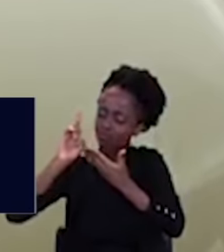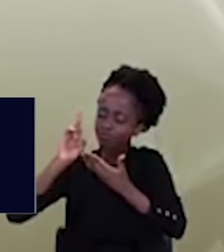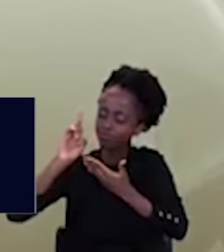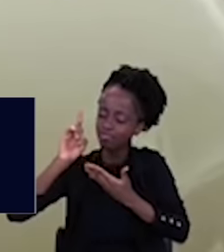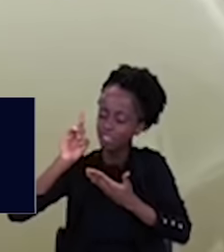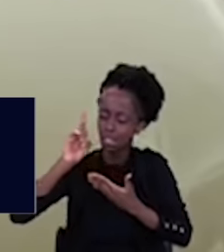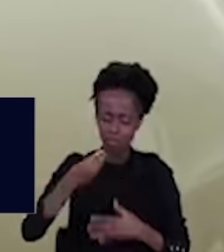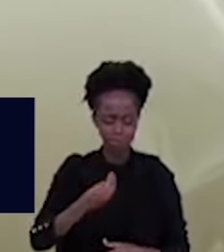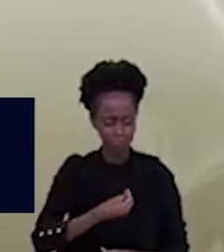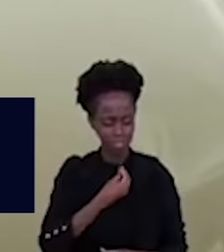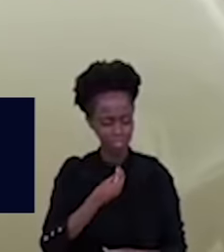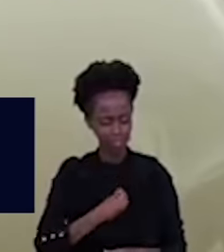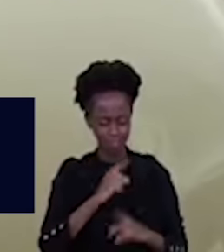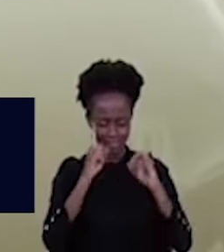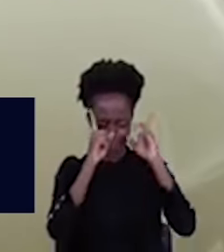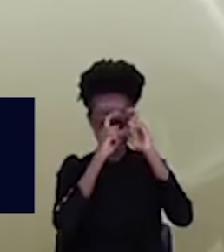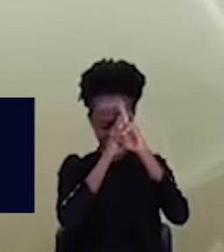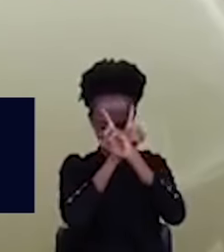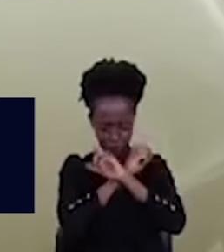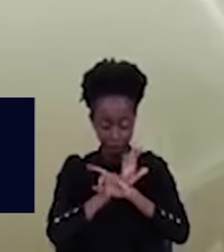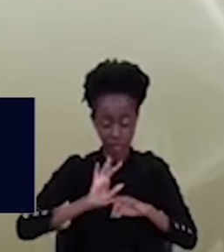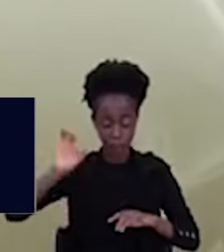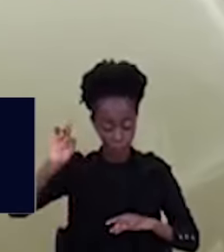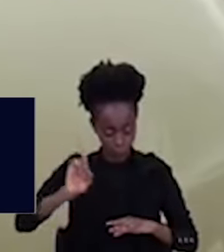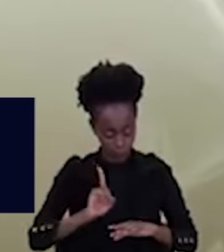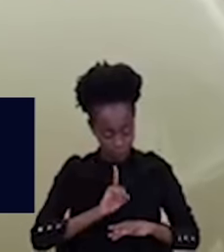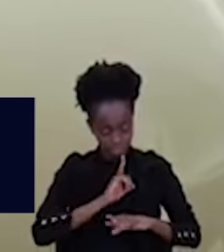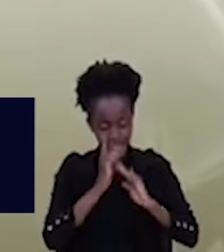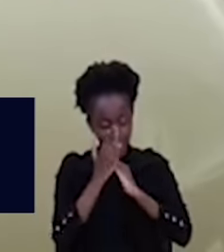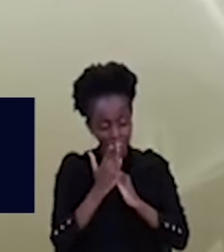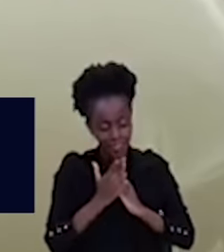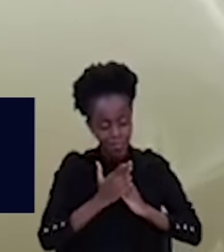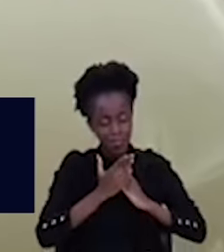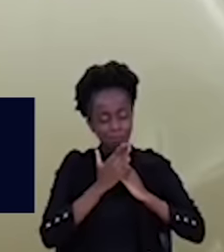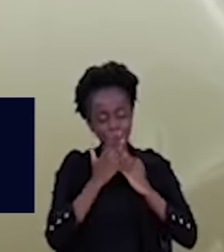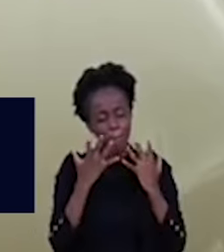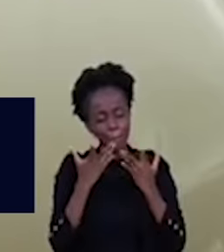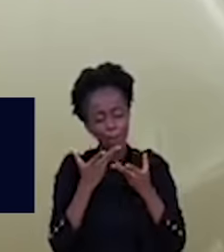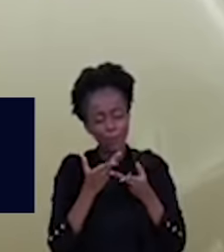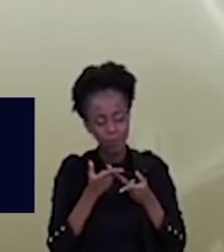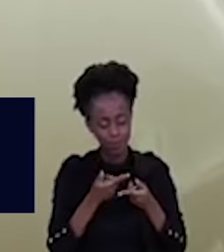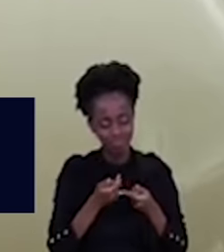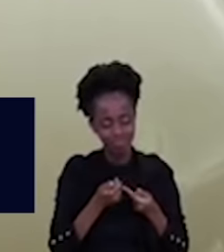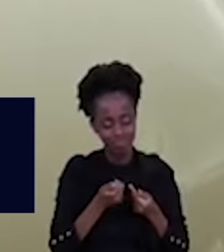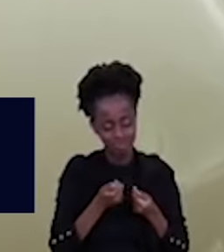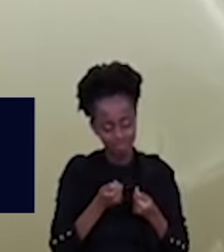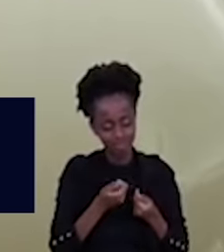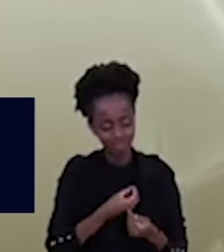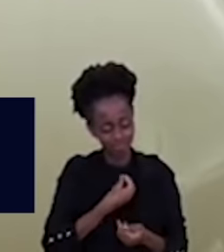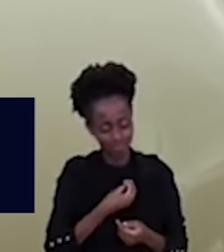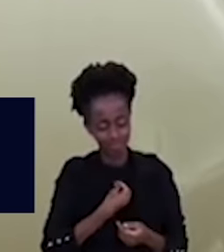Tornaste o meu deserto um jardim, tornaste o meu deserto um jardim.